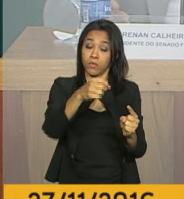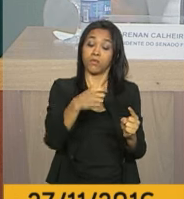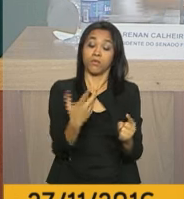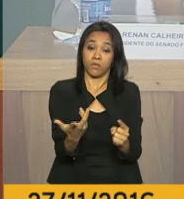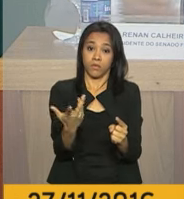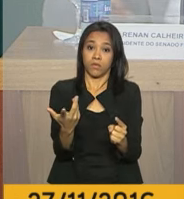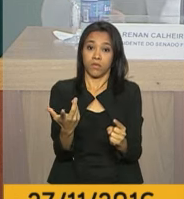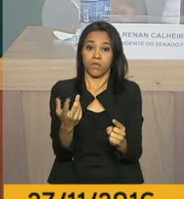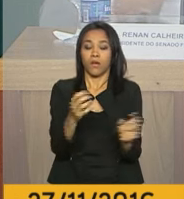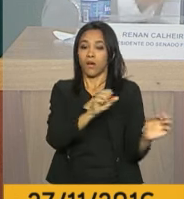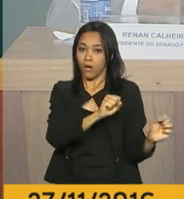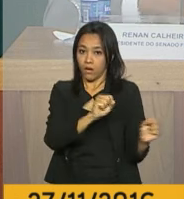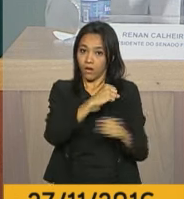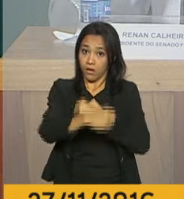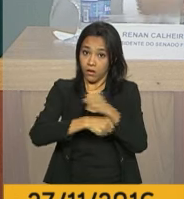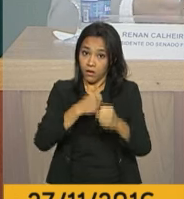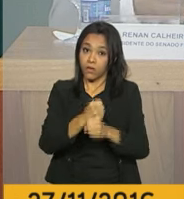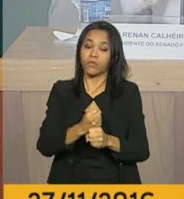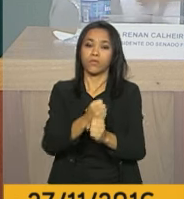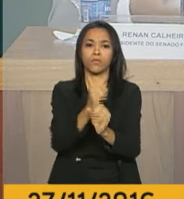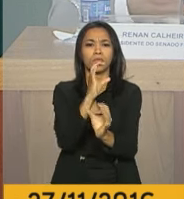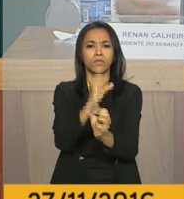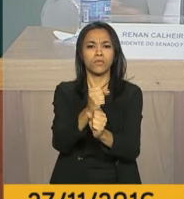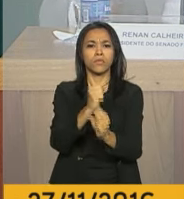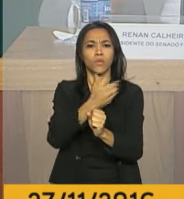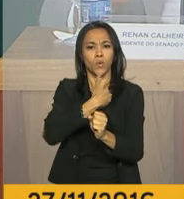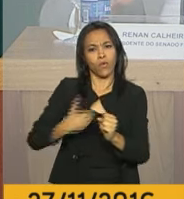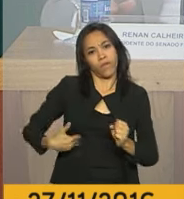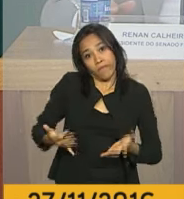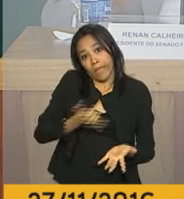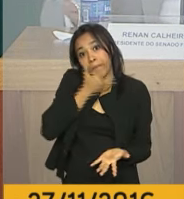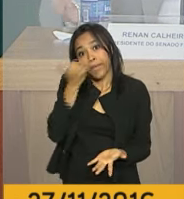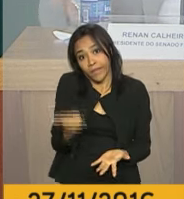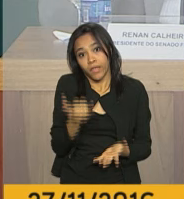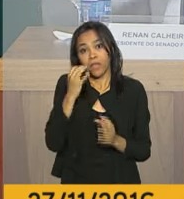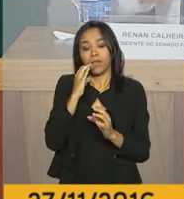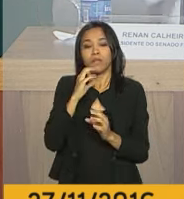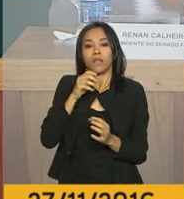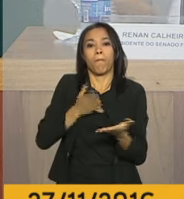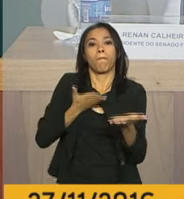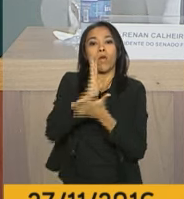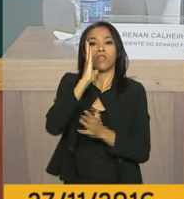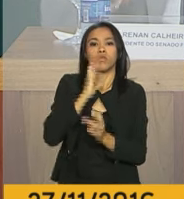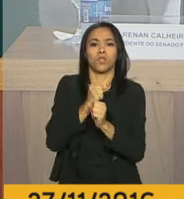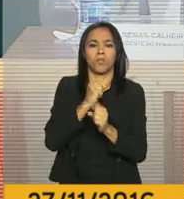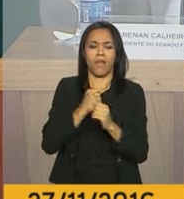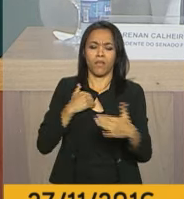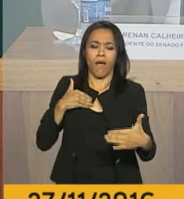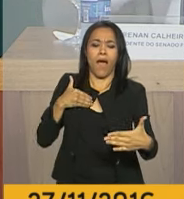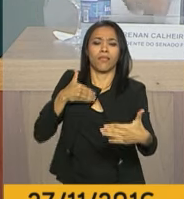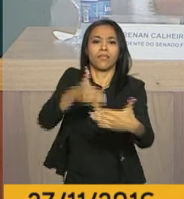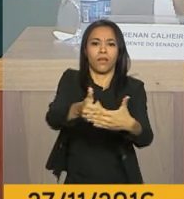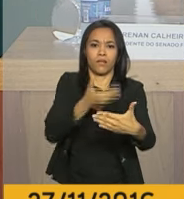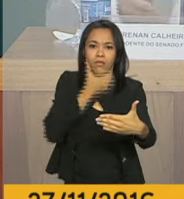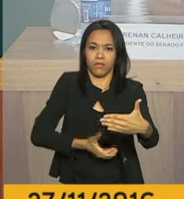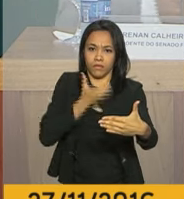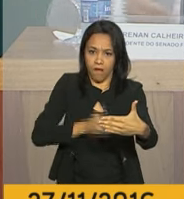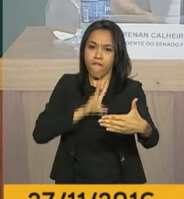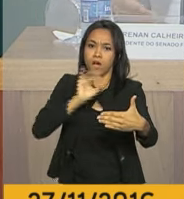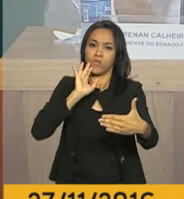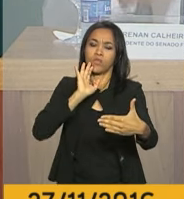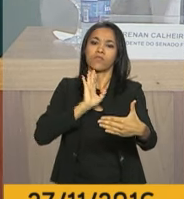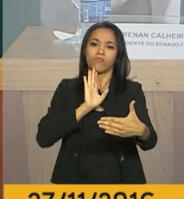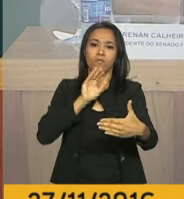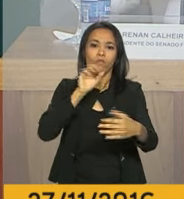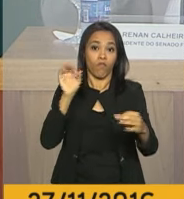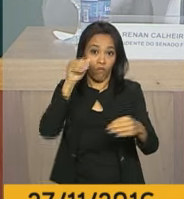ponto de vista das finanças públicas, vai depender da aprovação do orçamento, Então, até o final do ano, nós vamos concluir a votação